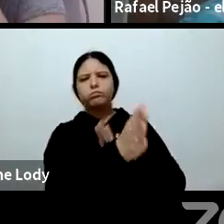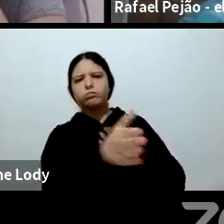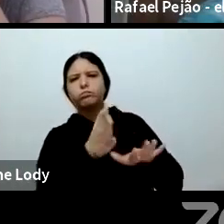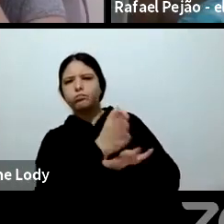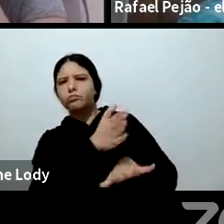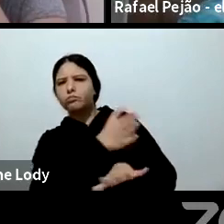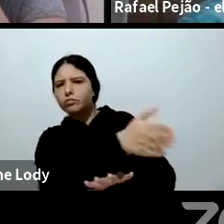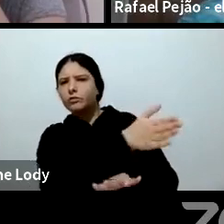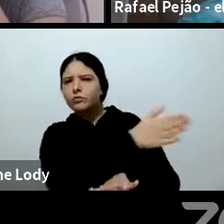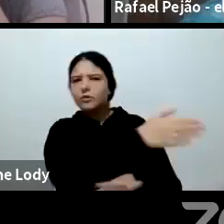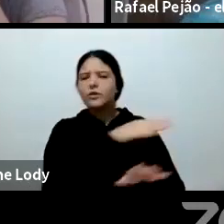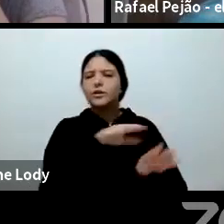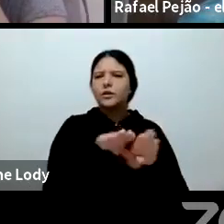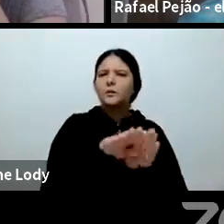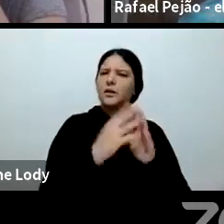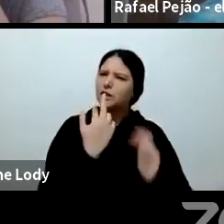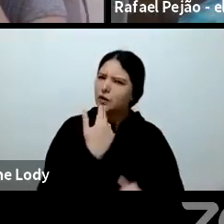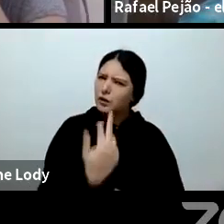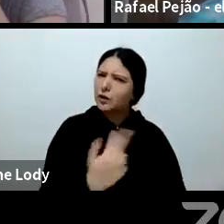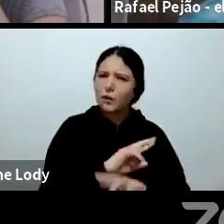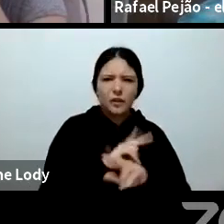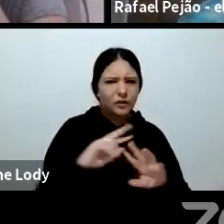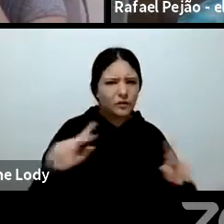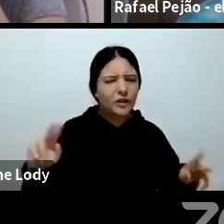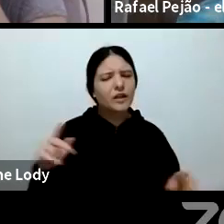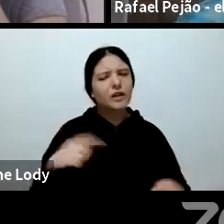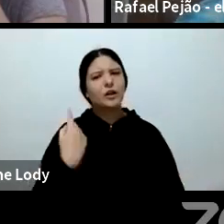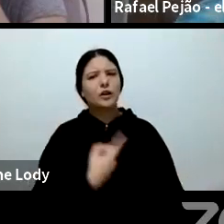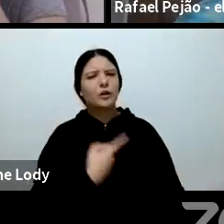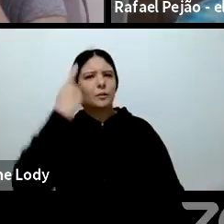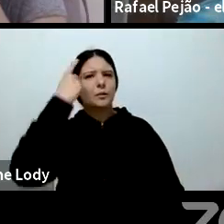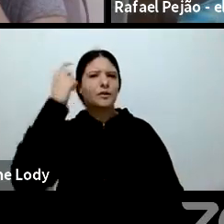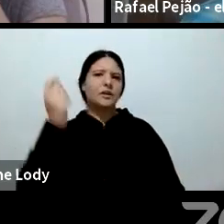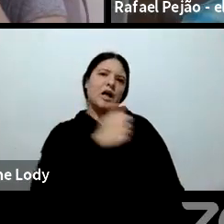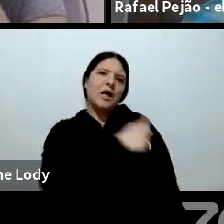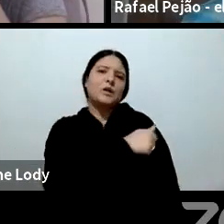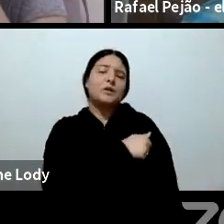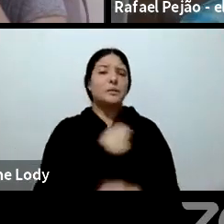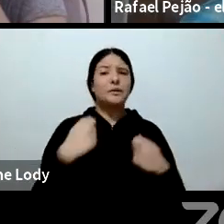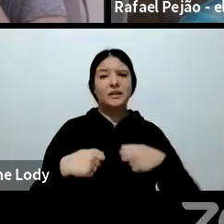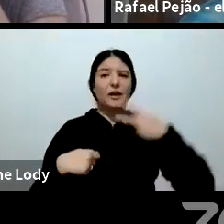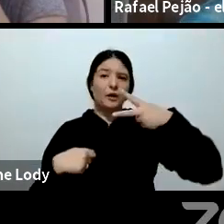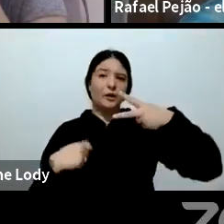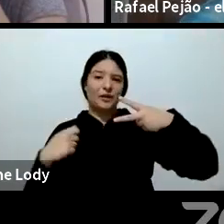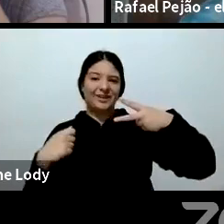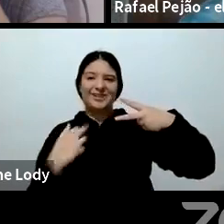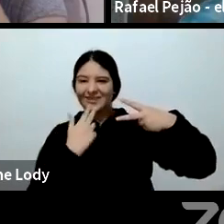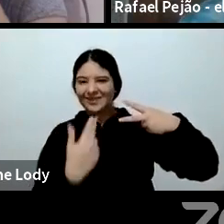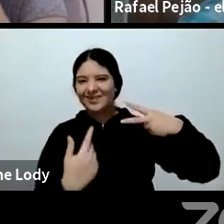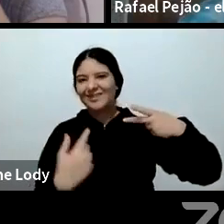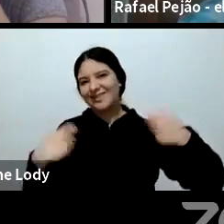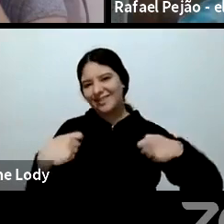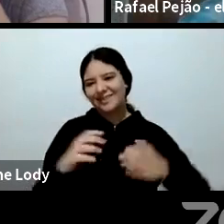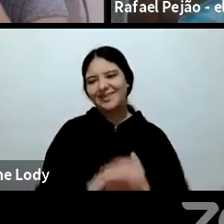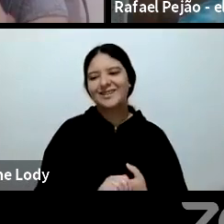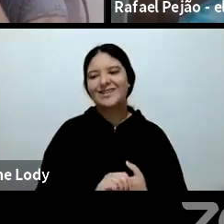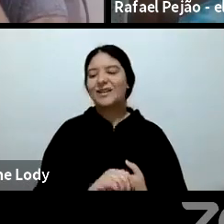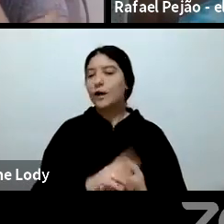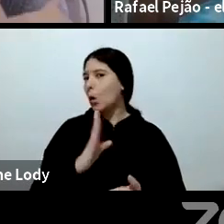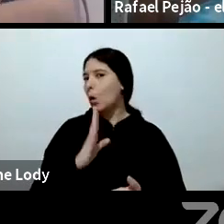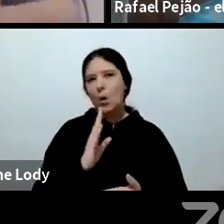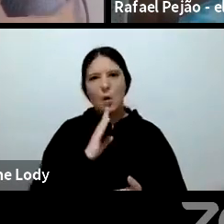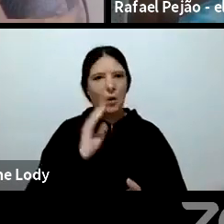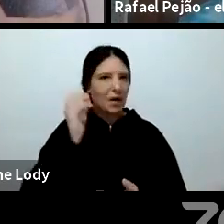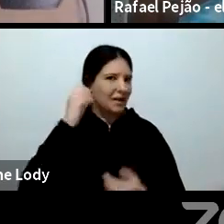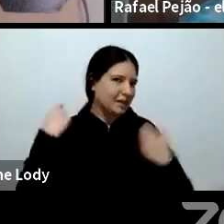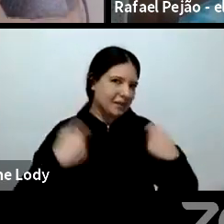mesmo presente, né? A nossa ideia, né, de que a gente tinha, o estudante tem que falar 2 línguas no doutorado, né? Porque ele tinha que conhecer